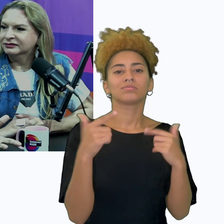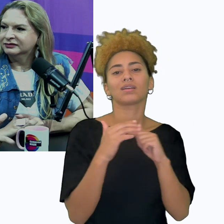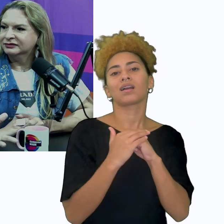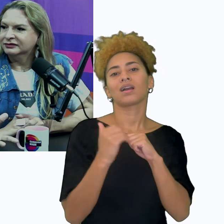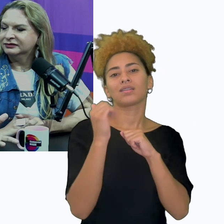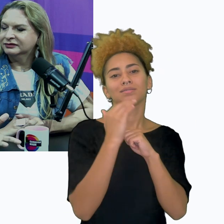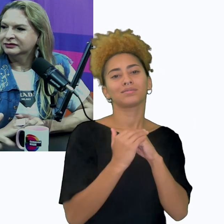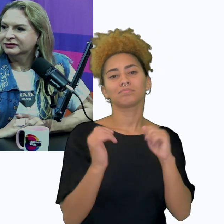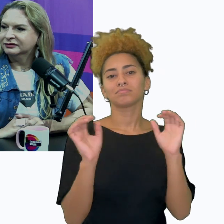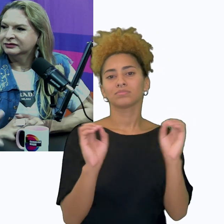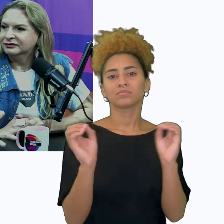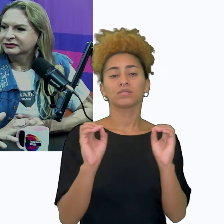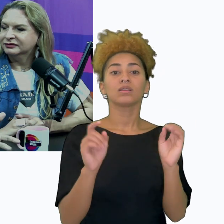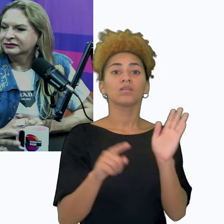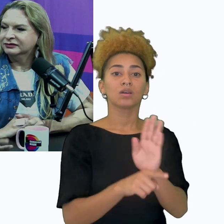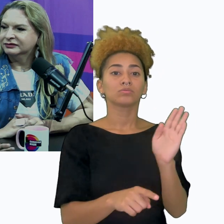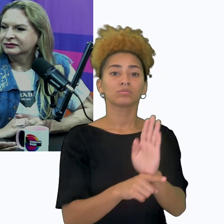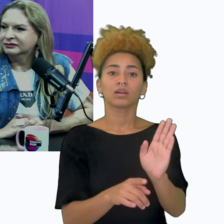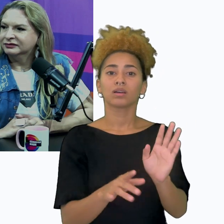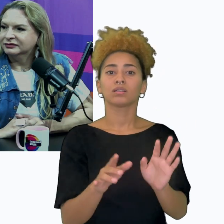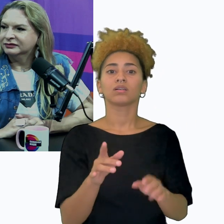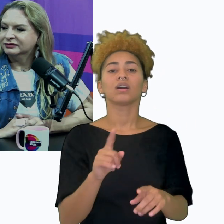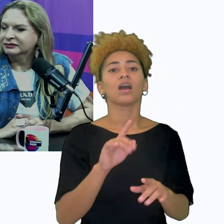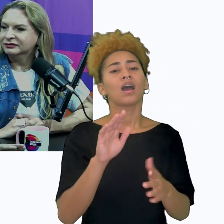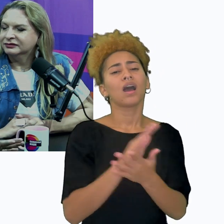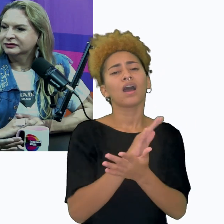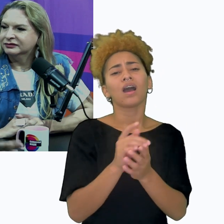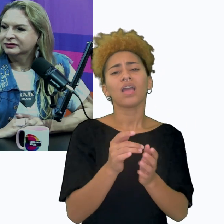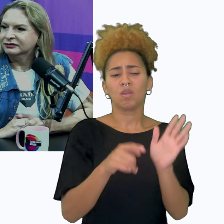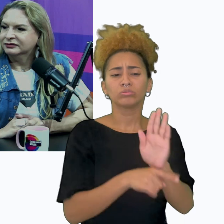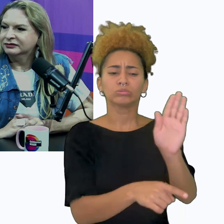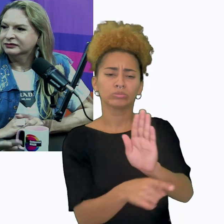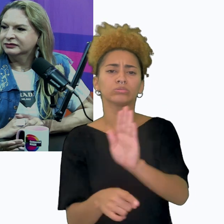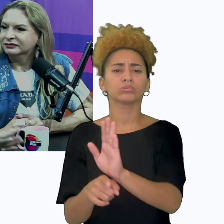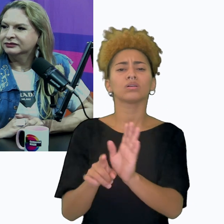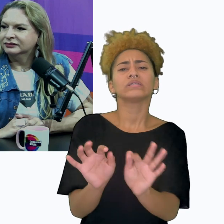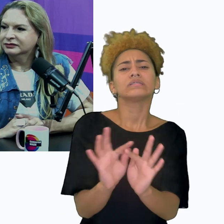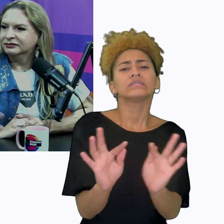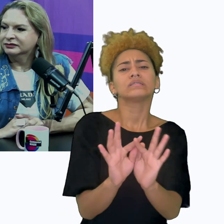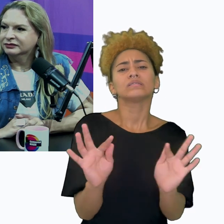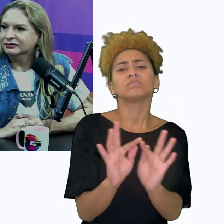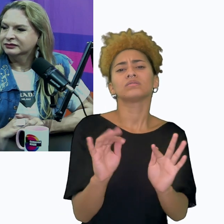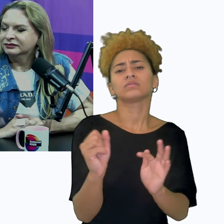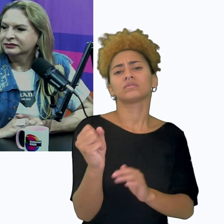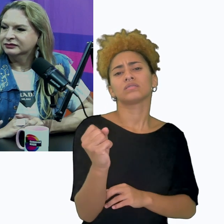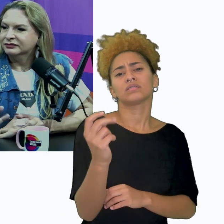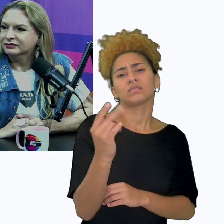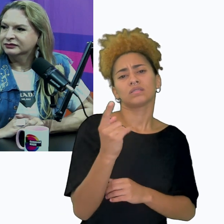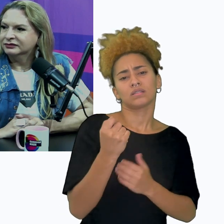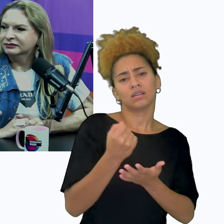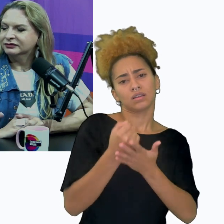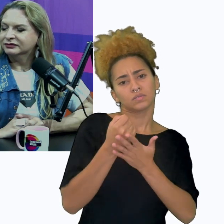um carinho, um afeto. Eu ajudei muita gente. De 100, 5 voltam para agradecer. 5, de 100, 5 voltam, né? Ou seja, de